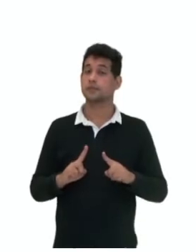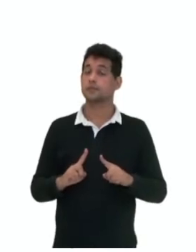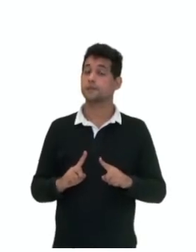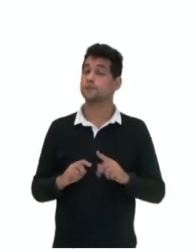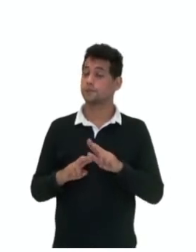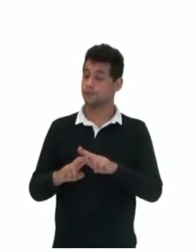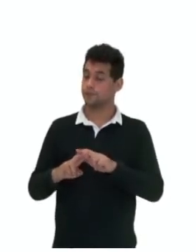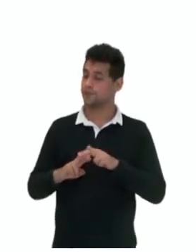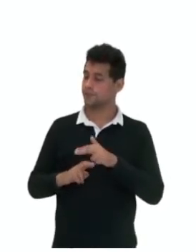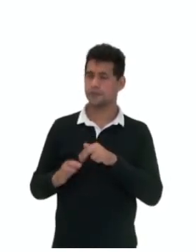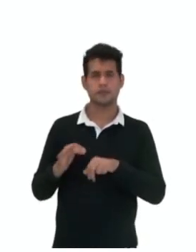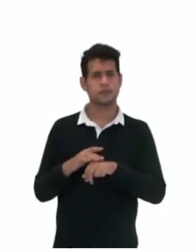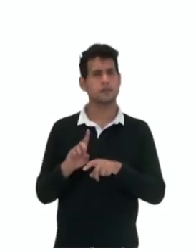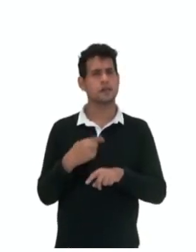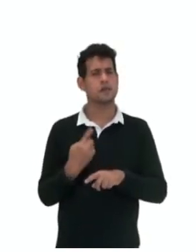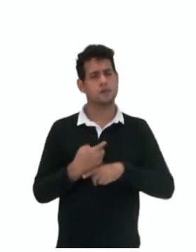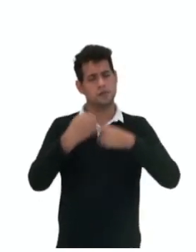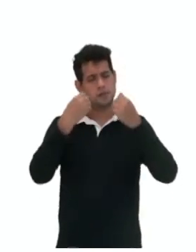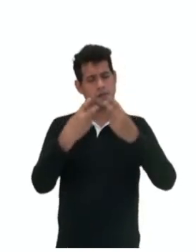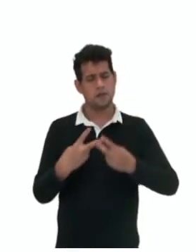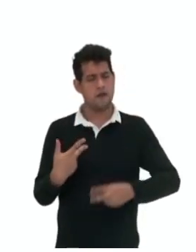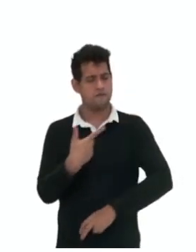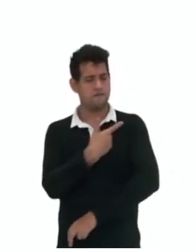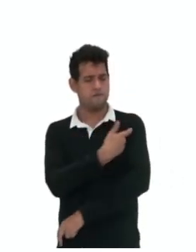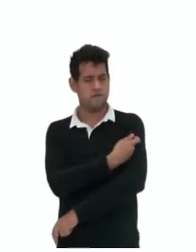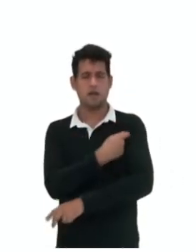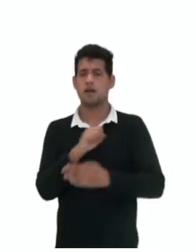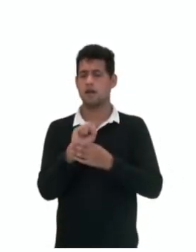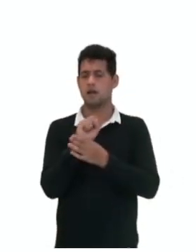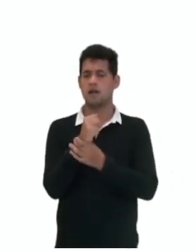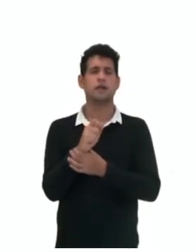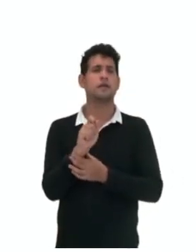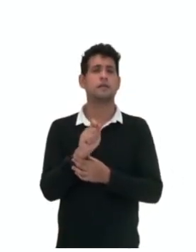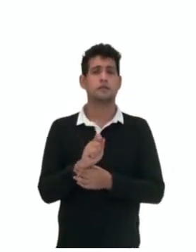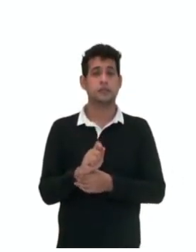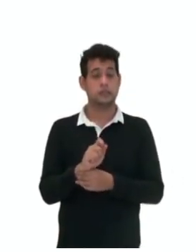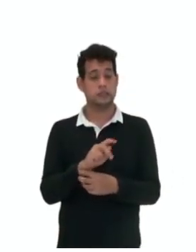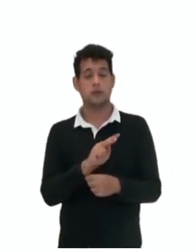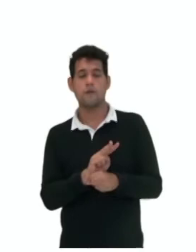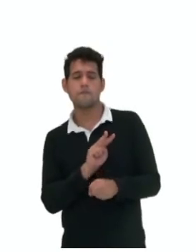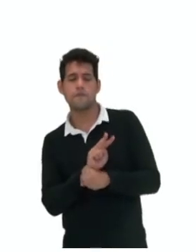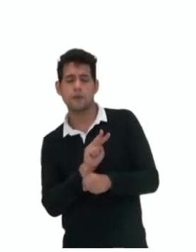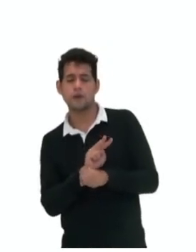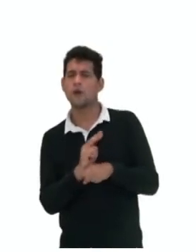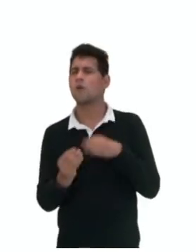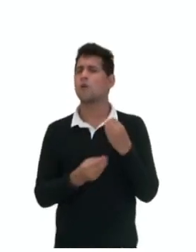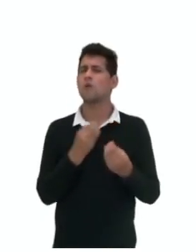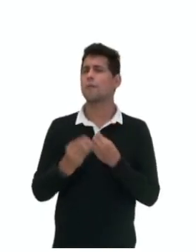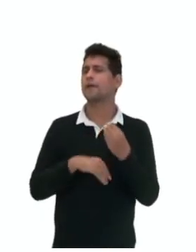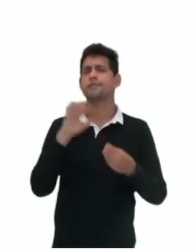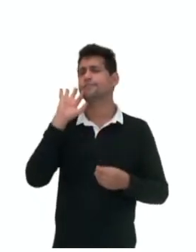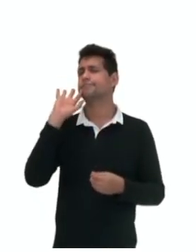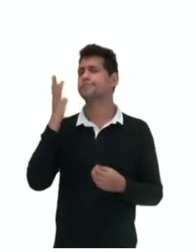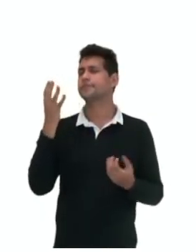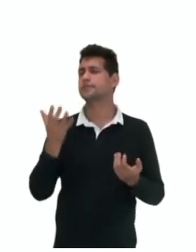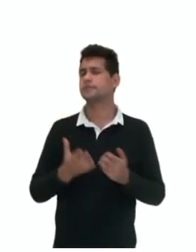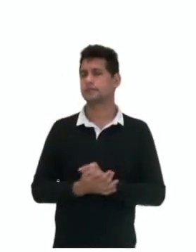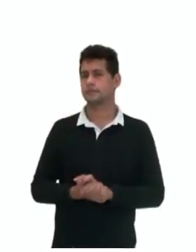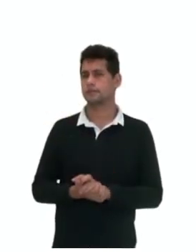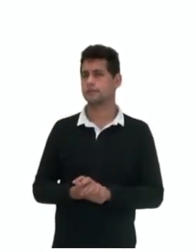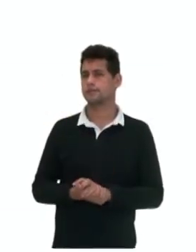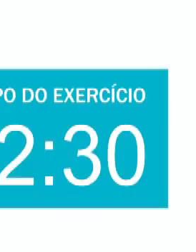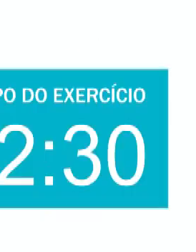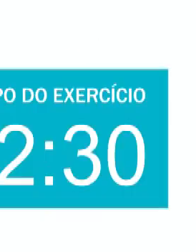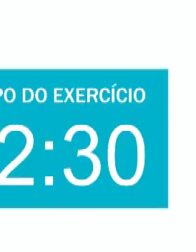essa capacidade, dizemos que as vacinas garantem-nos proteção. Como isso ocorre? Vou dar um tempinho para vocês pensarem.